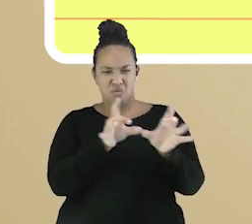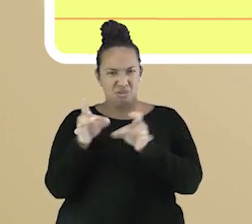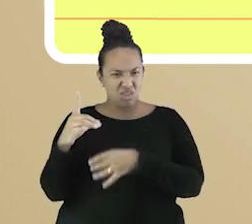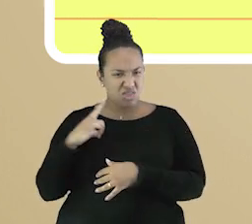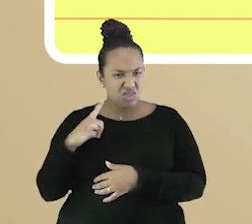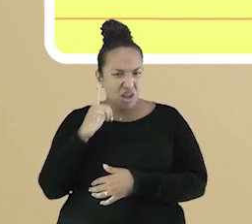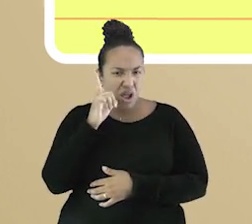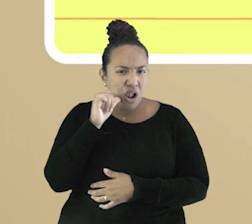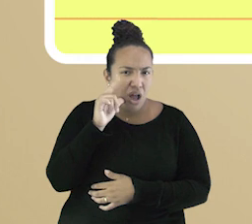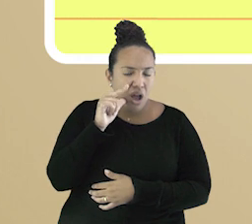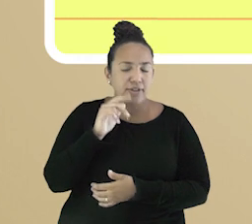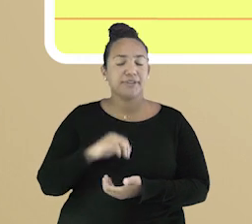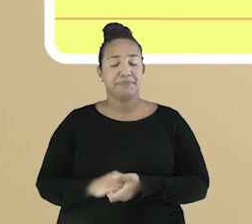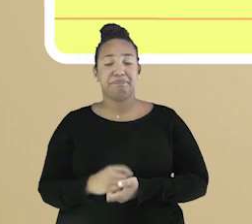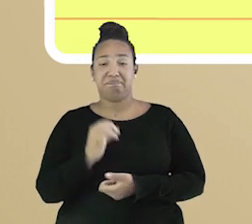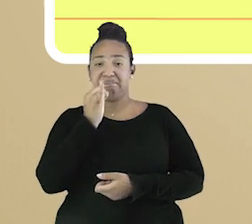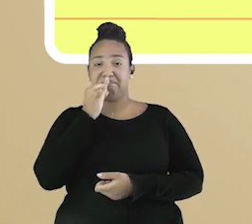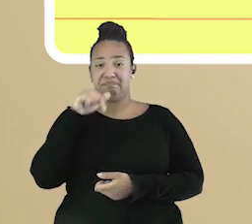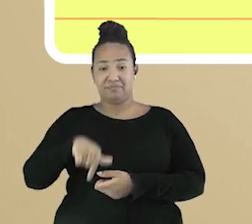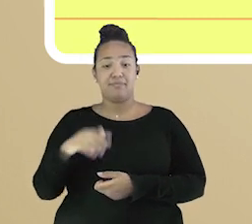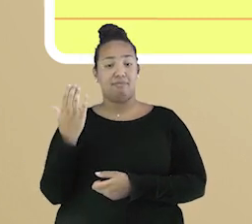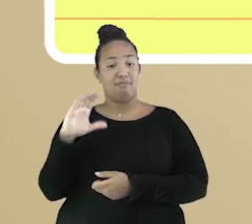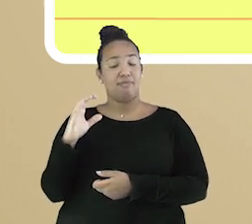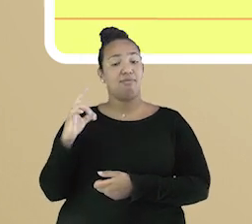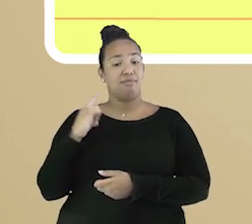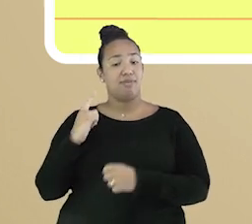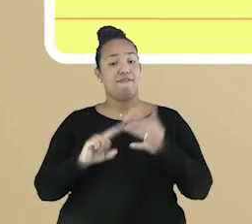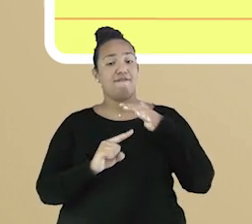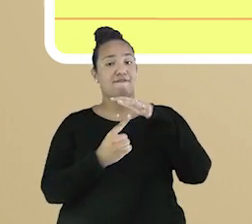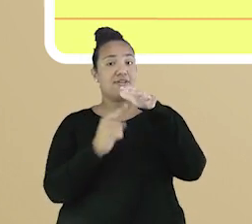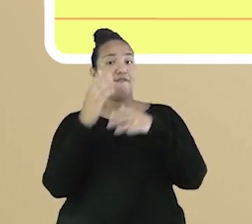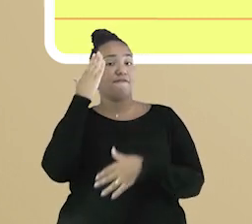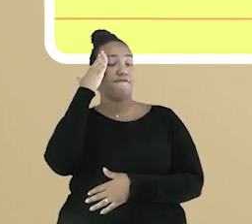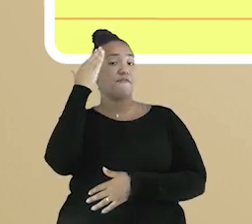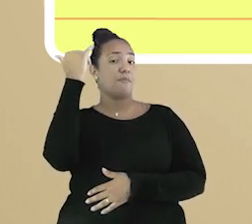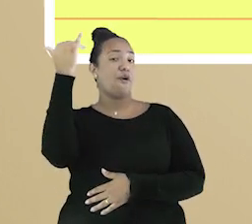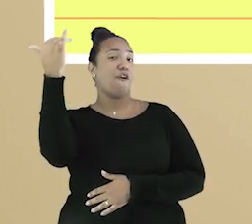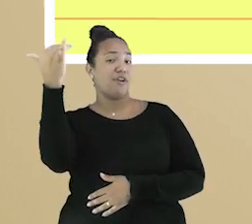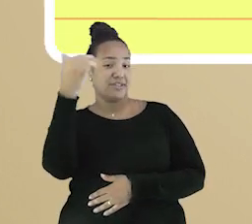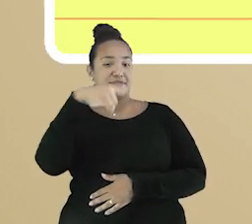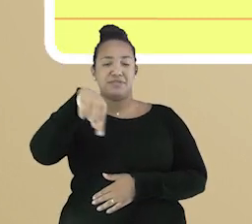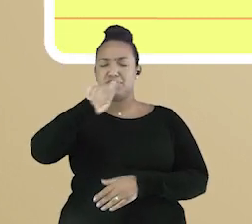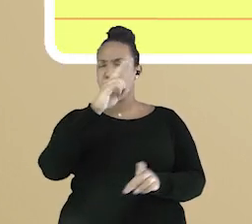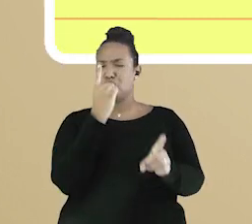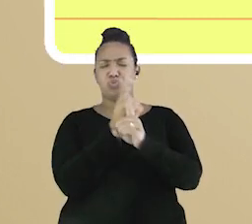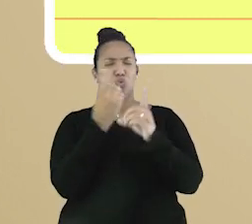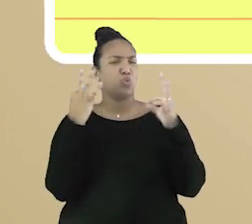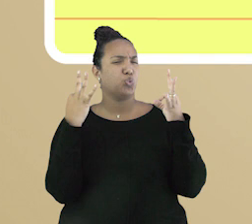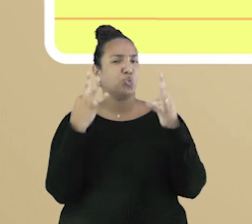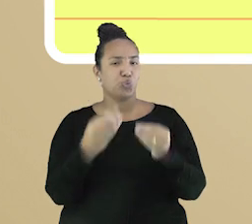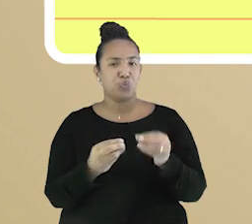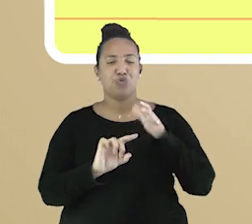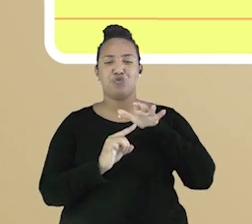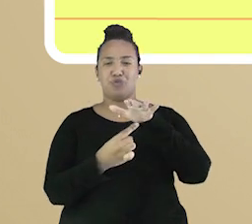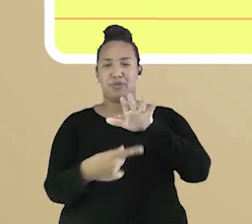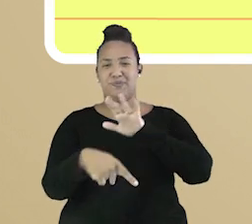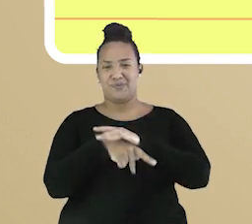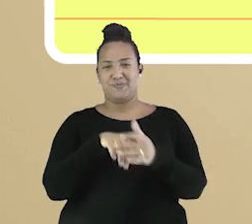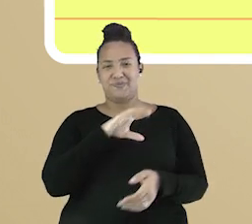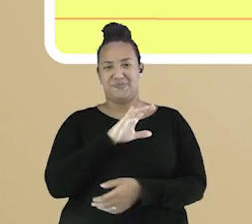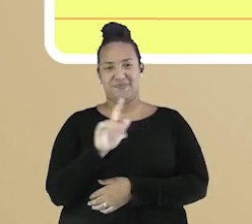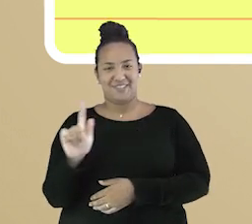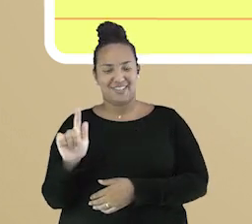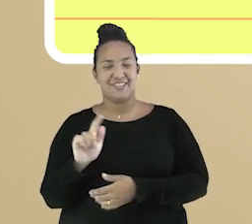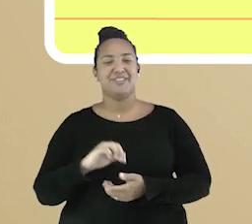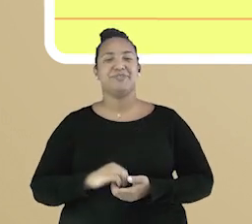Tem lojas? Aqui em Cariacica, nós temos uma feira famosa, onde você encontra de tudo, a Feira de Campo